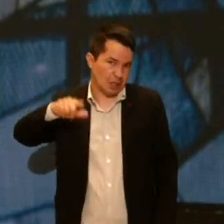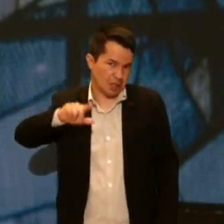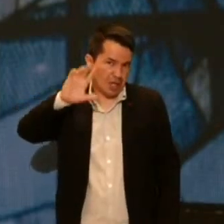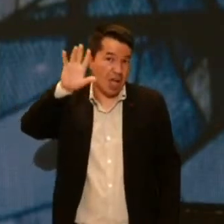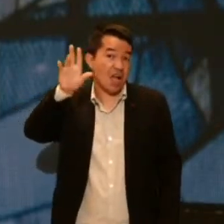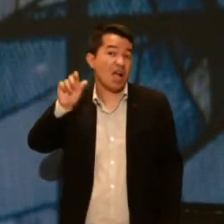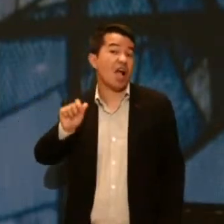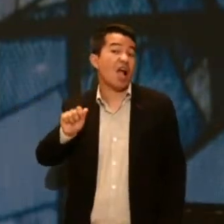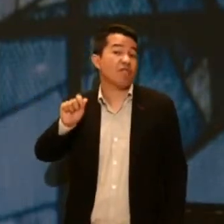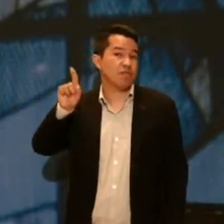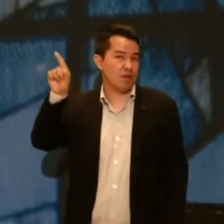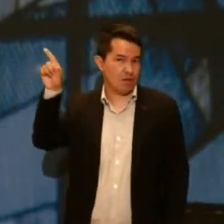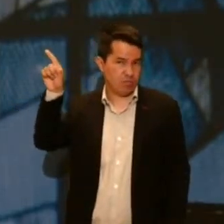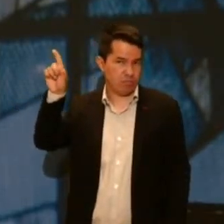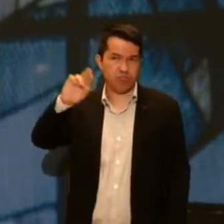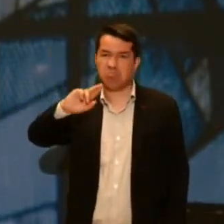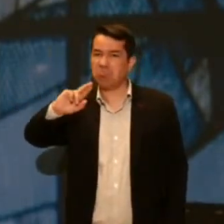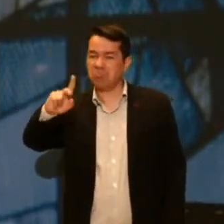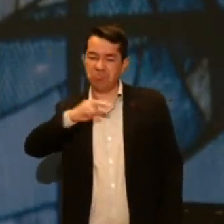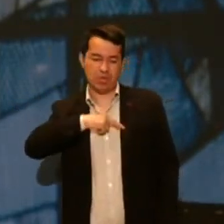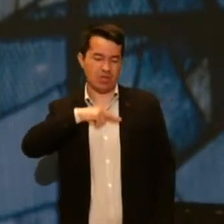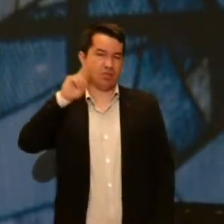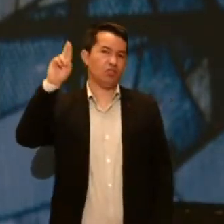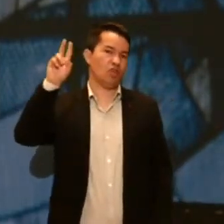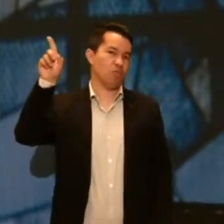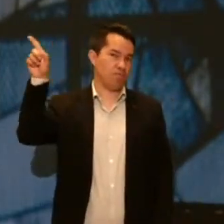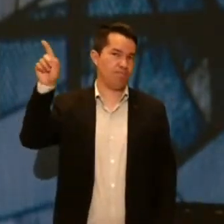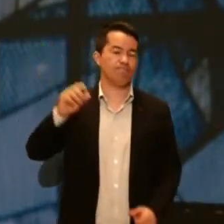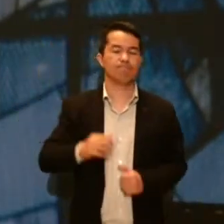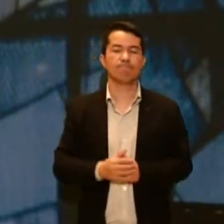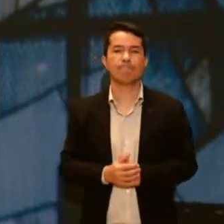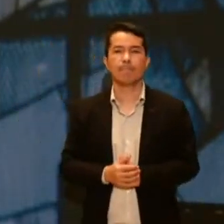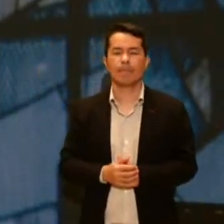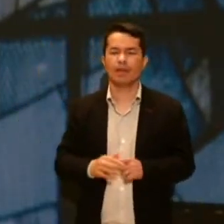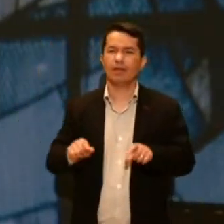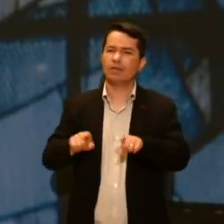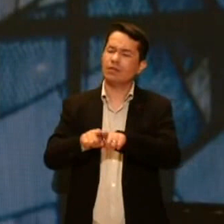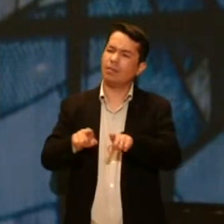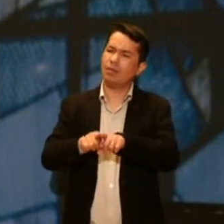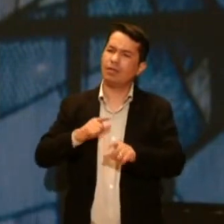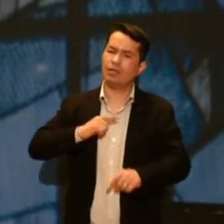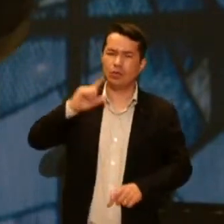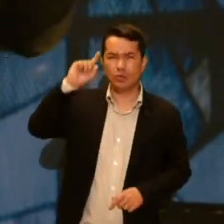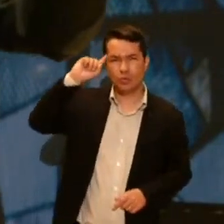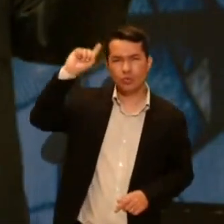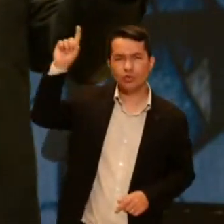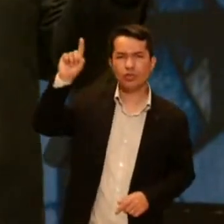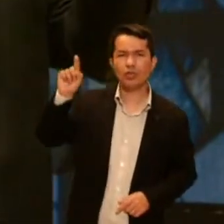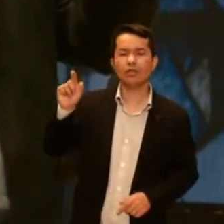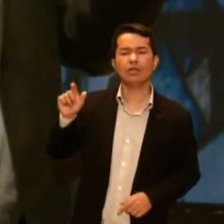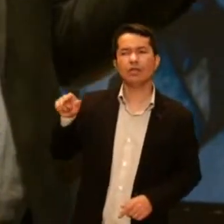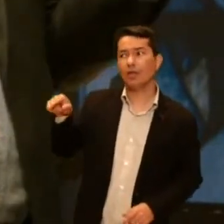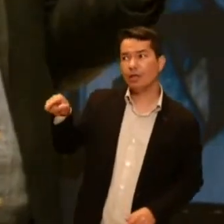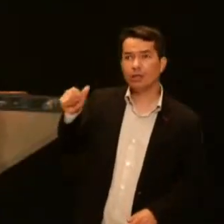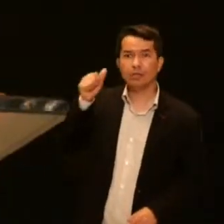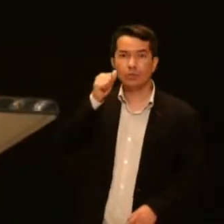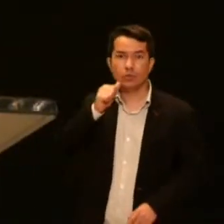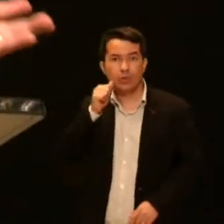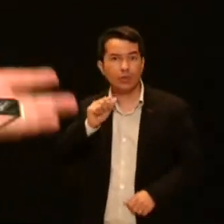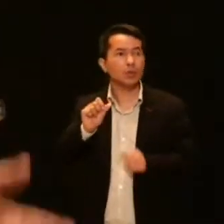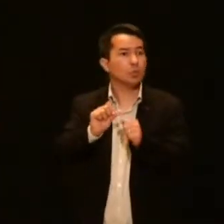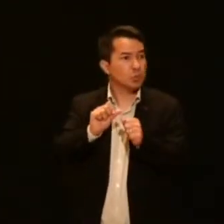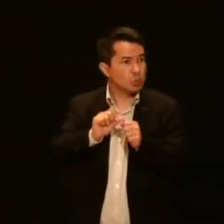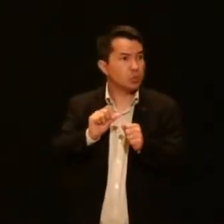ser os ditames da sua religião. E um dia ela fazendo as cerimônias da